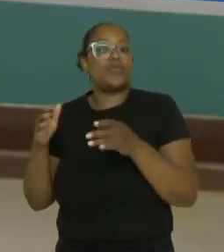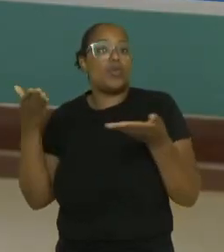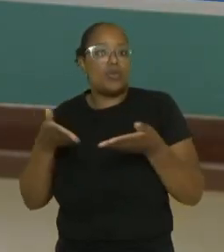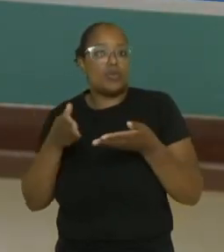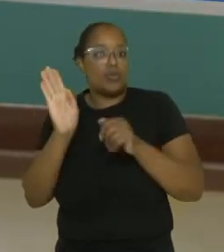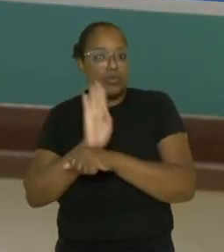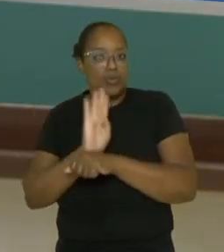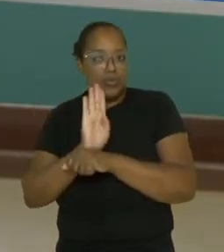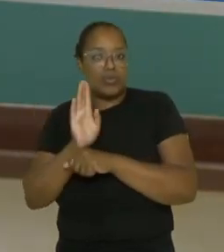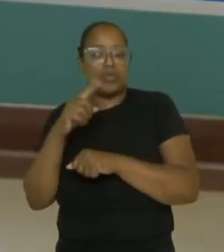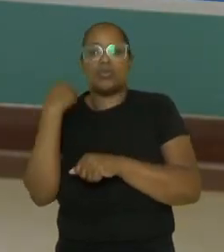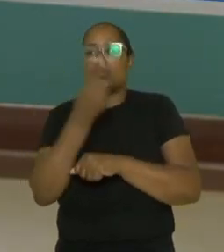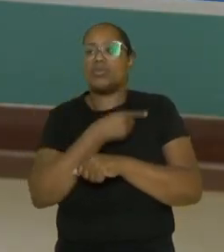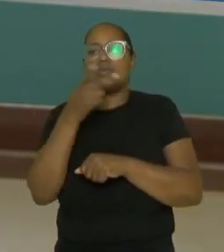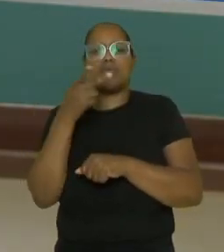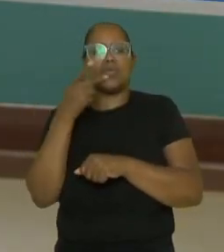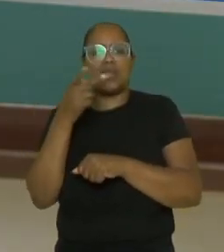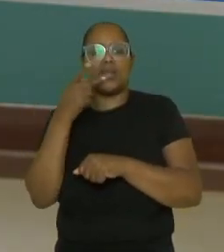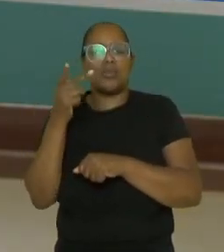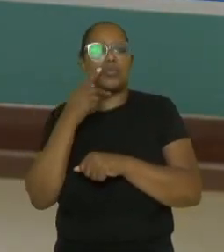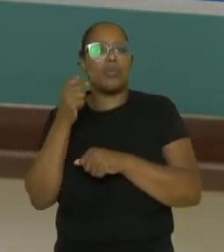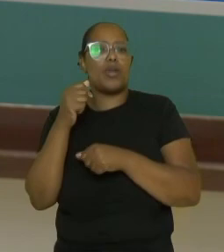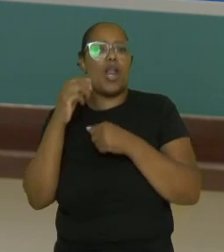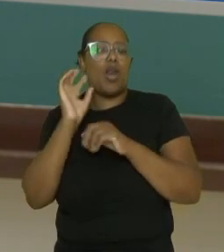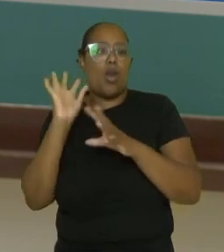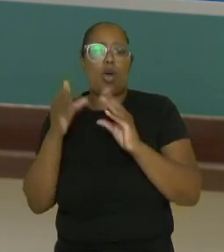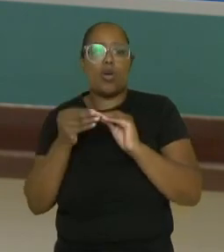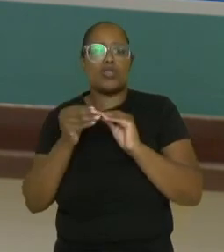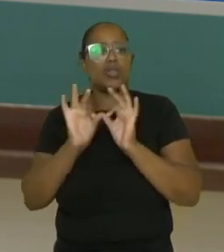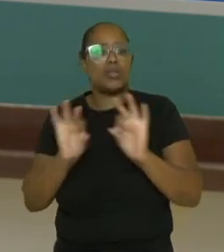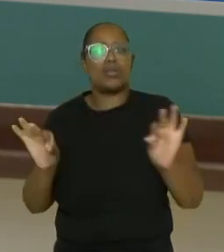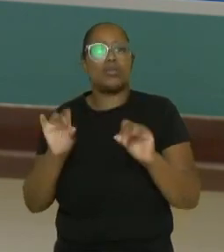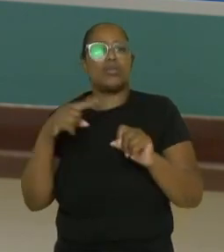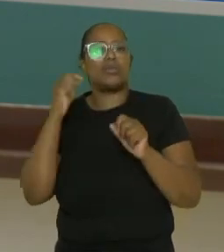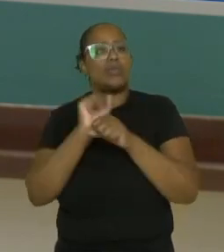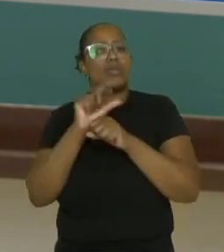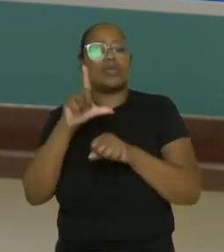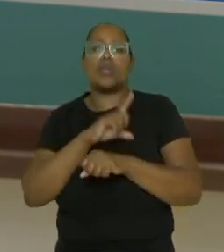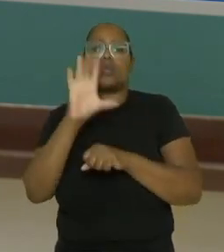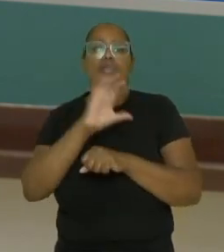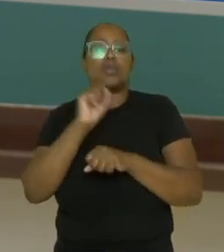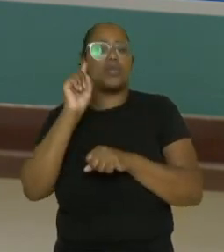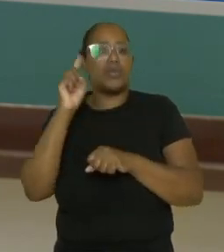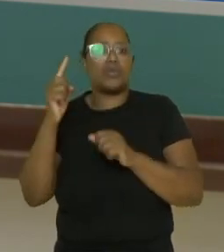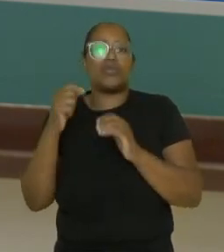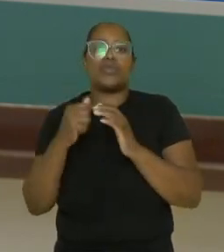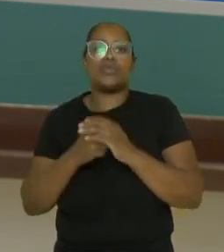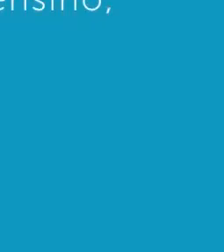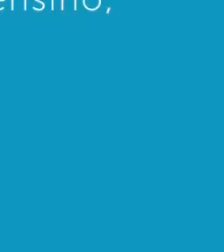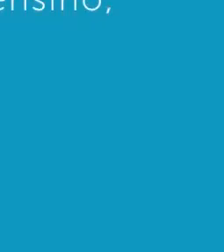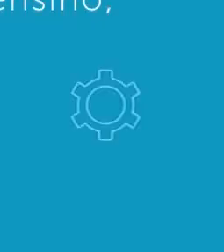vídeo nós falamos sobre lógica simbólica. Eu espero que vocês tenham gostado e até breve!